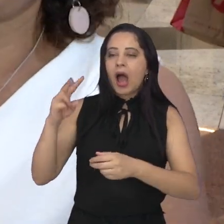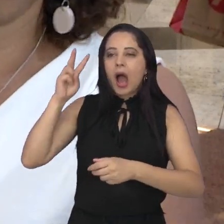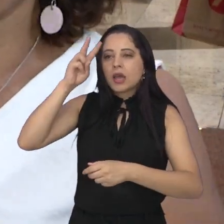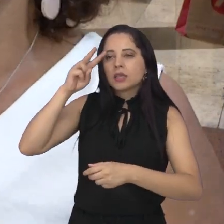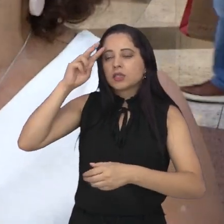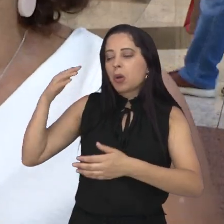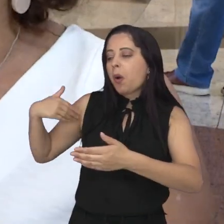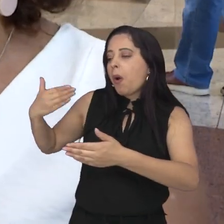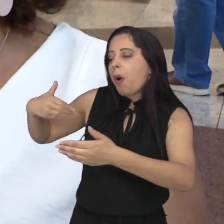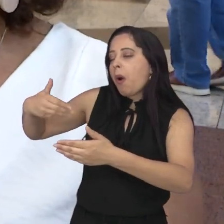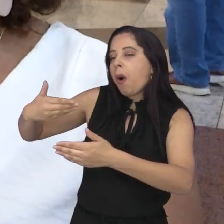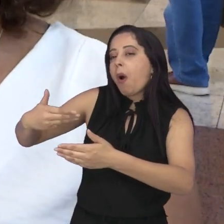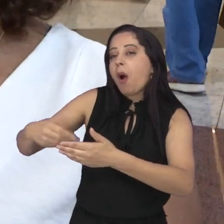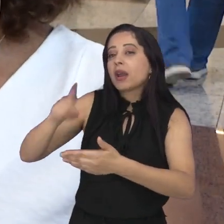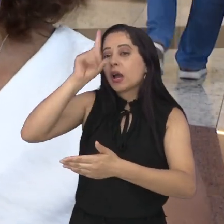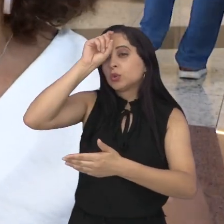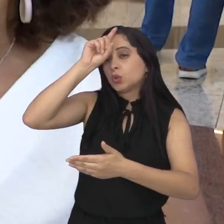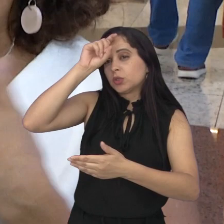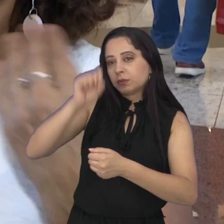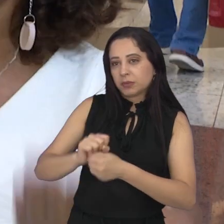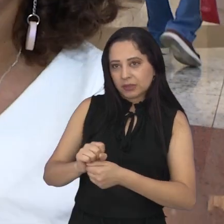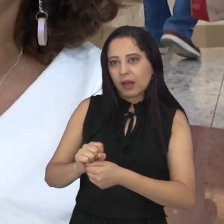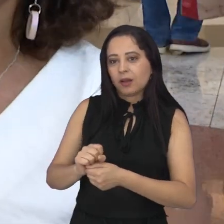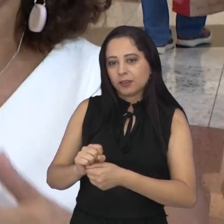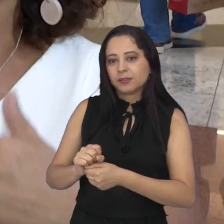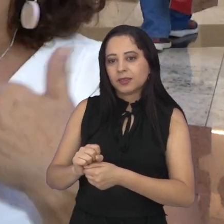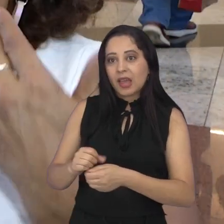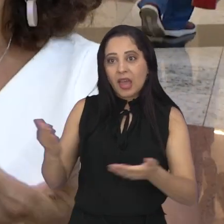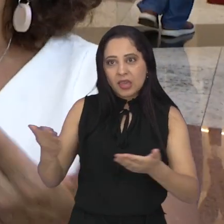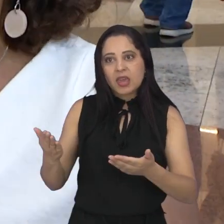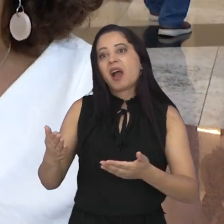Antoninho exposto num lugar público. Eu já conheço um